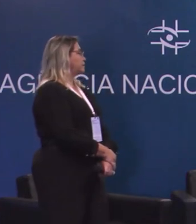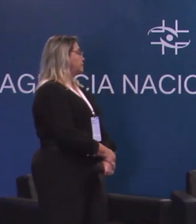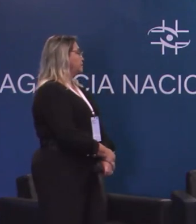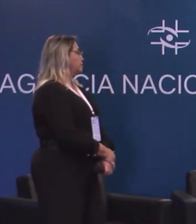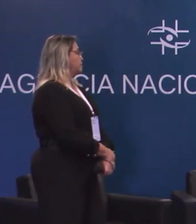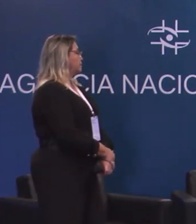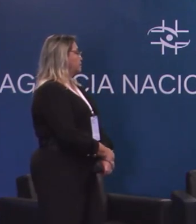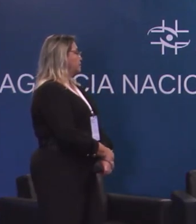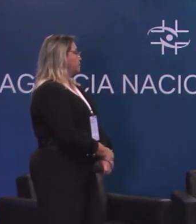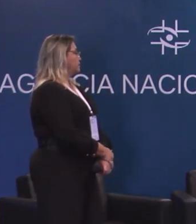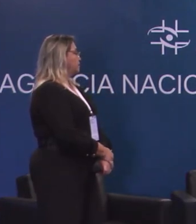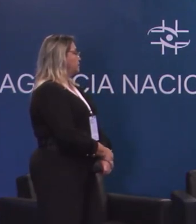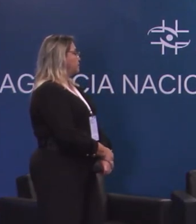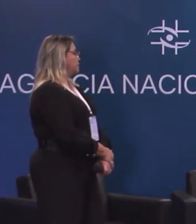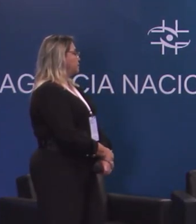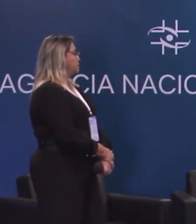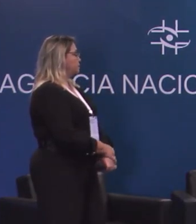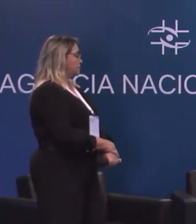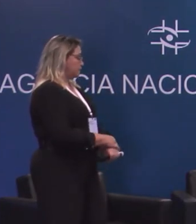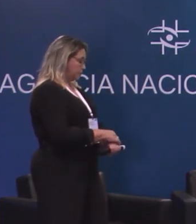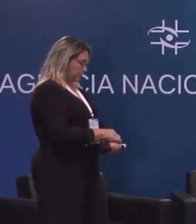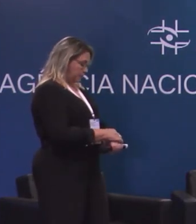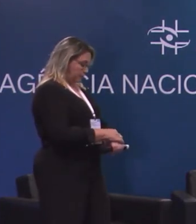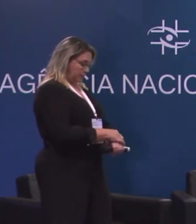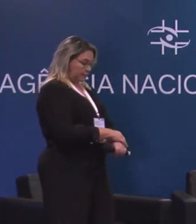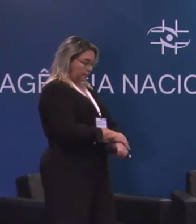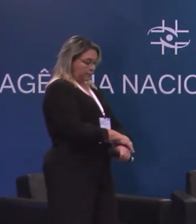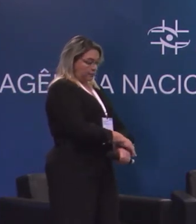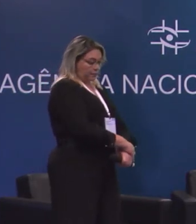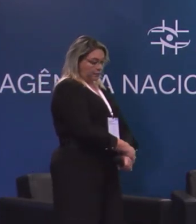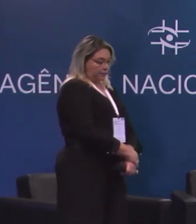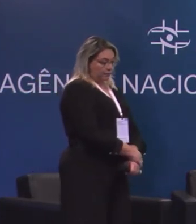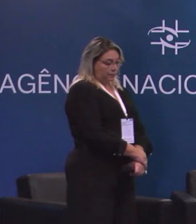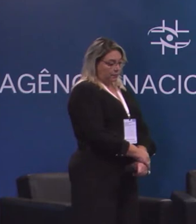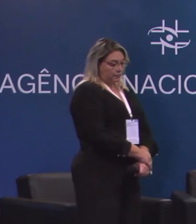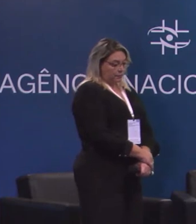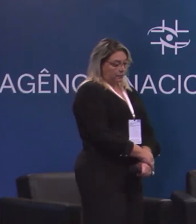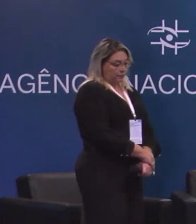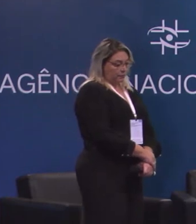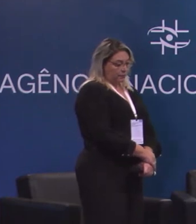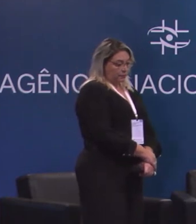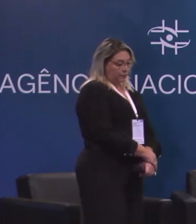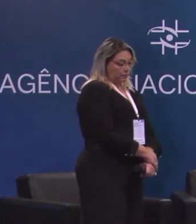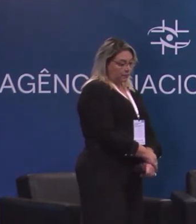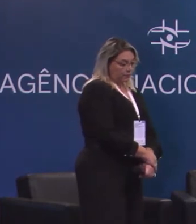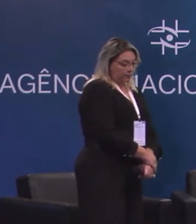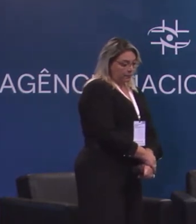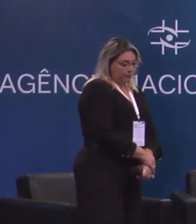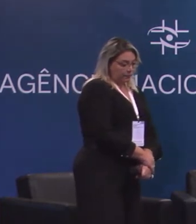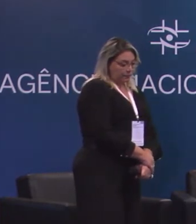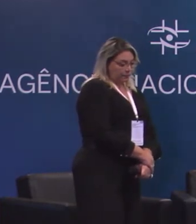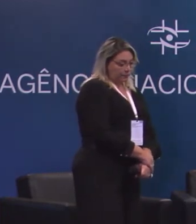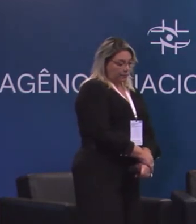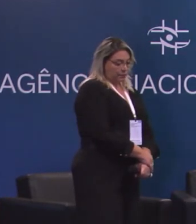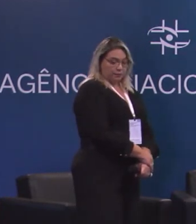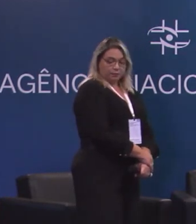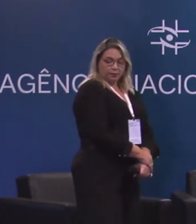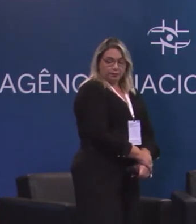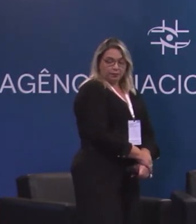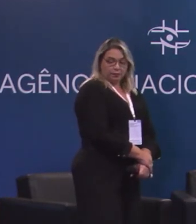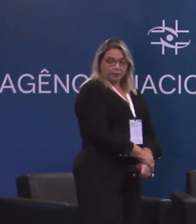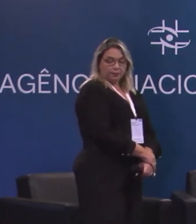alguma que vai mudar para risco 2 ou 3? Vai se manter em risco